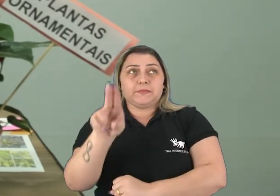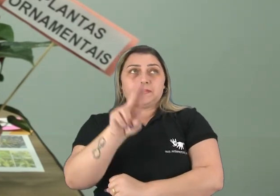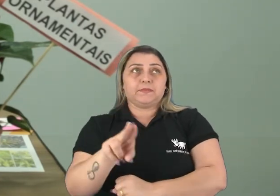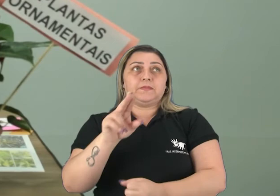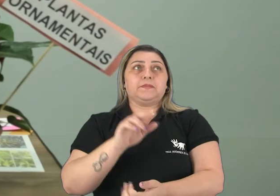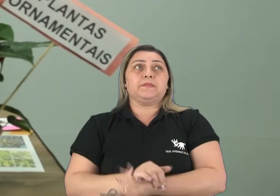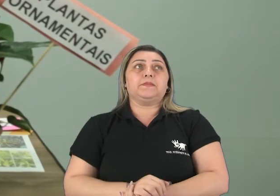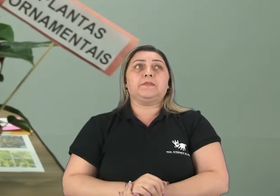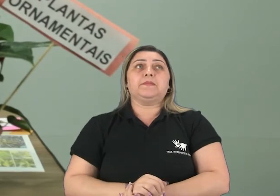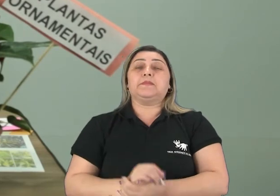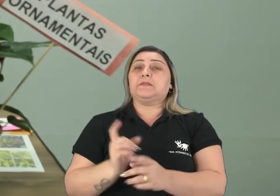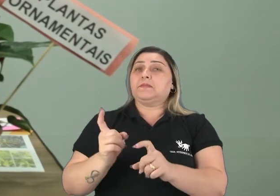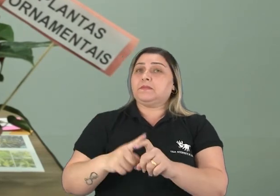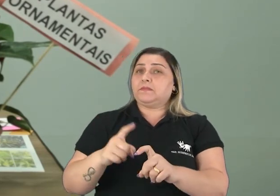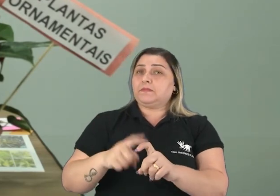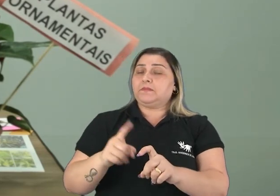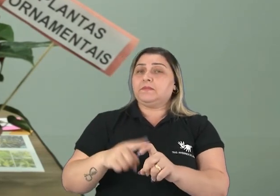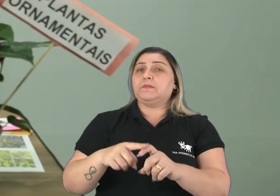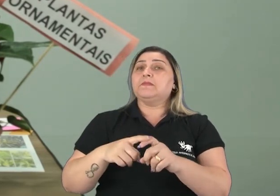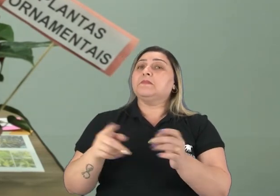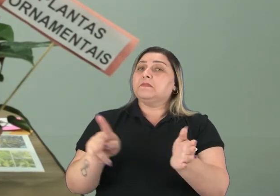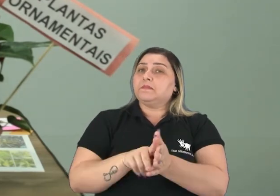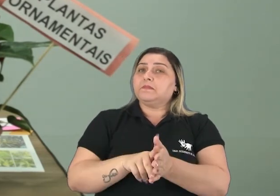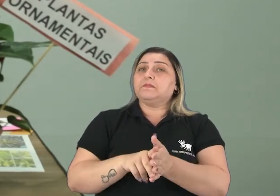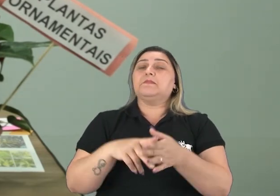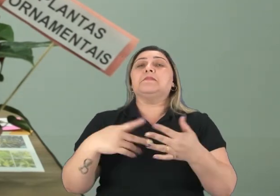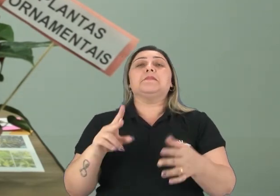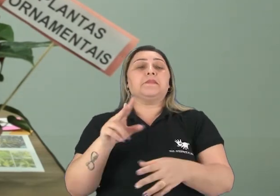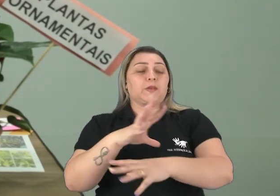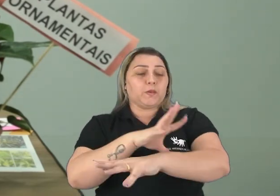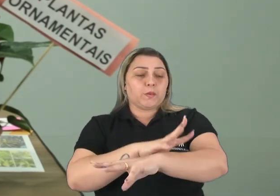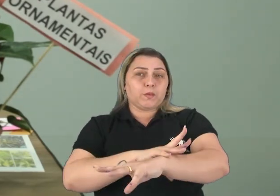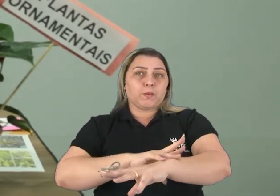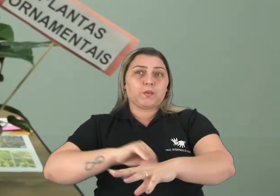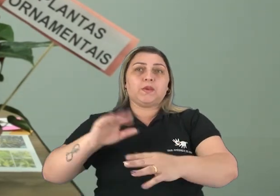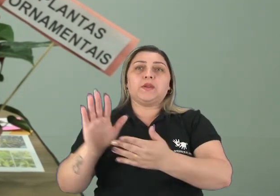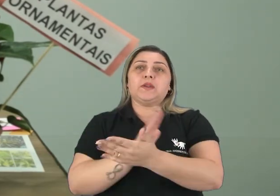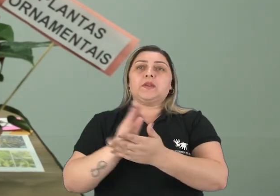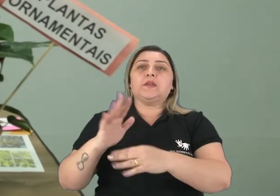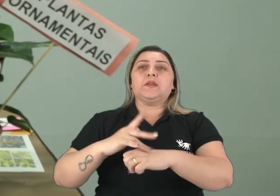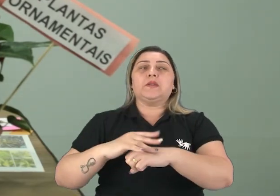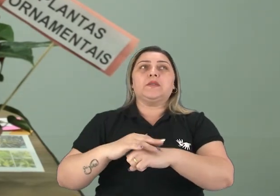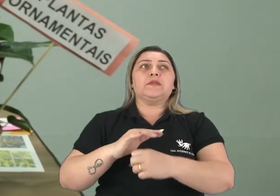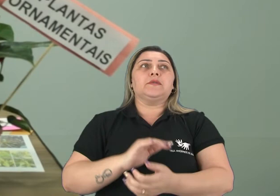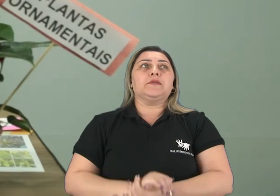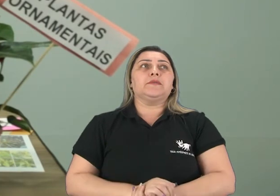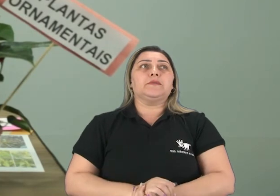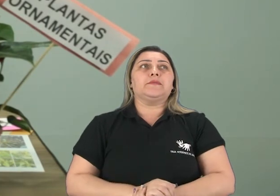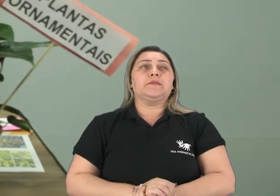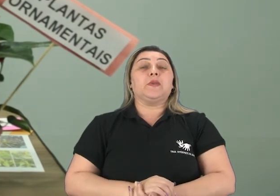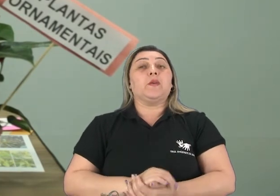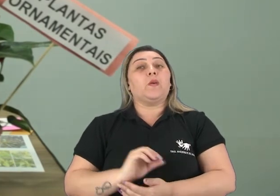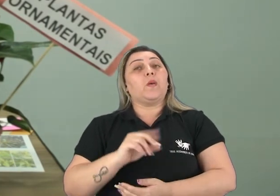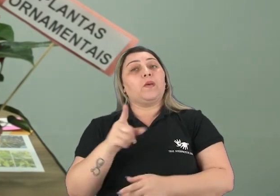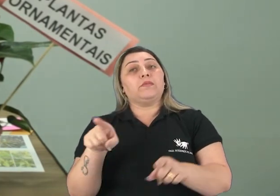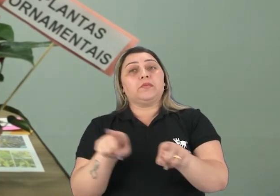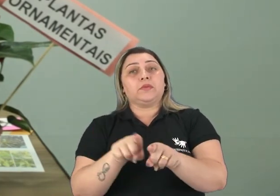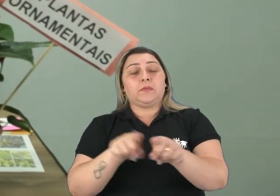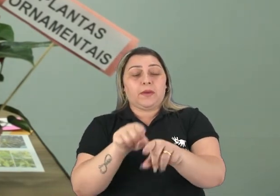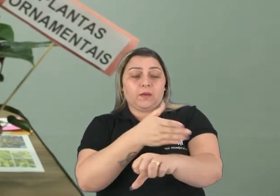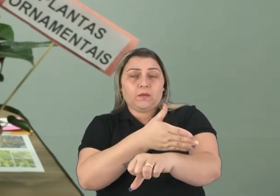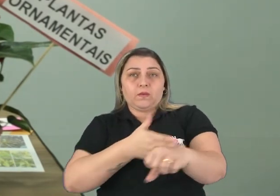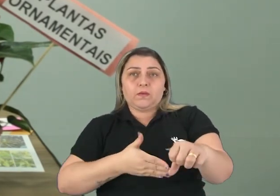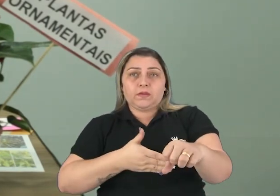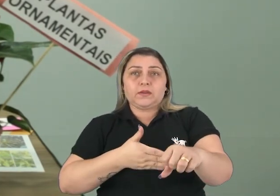de medicinal, ou seja, da medicina, para curar algumas doenças ou mesmo ferimentos.